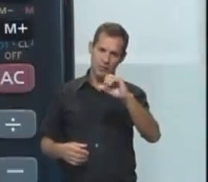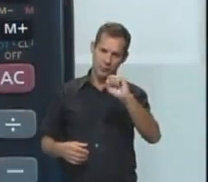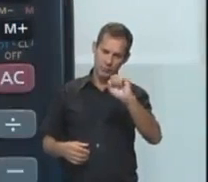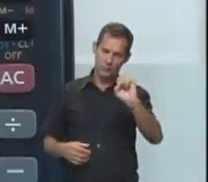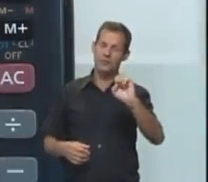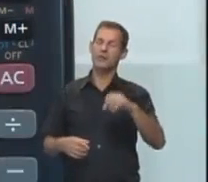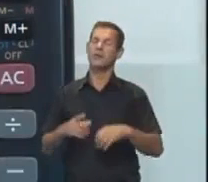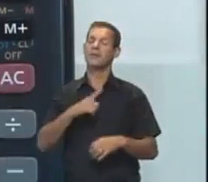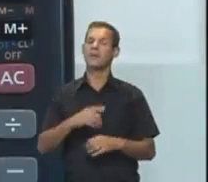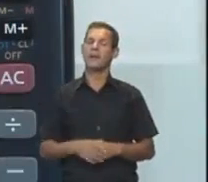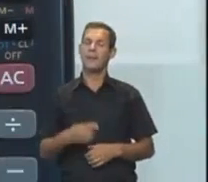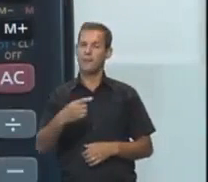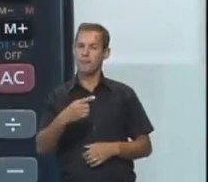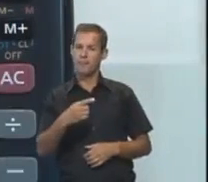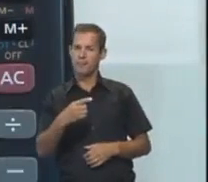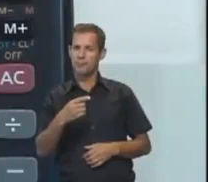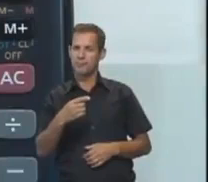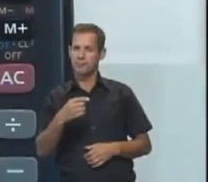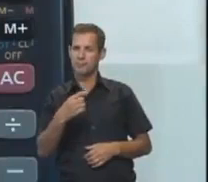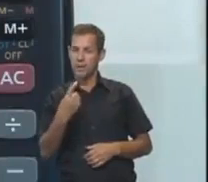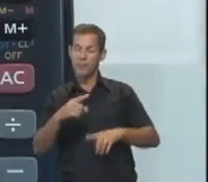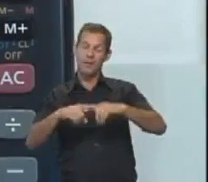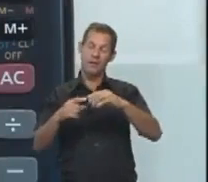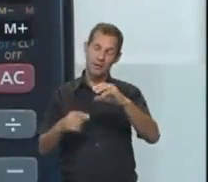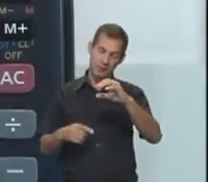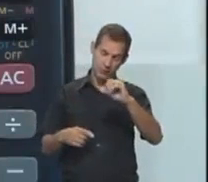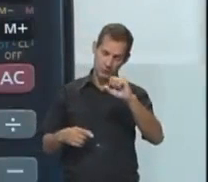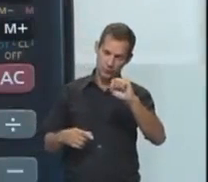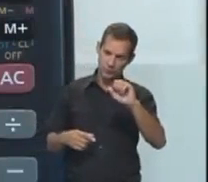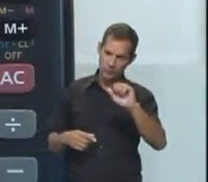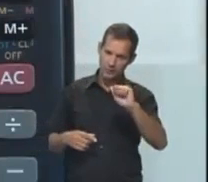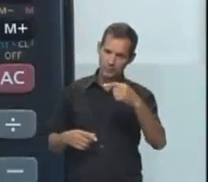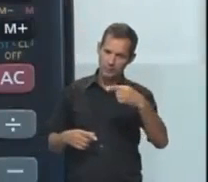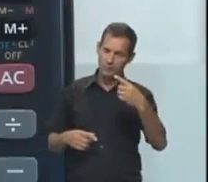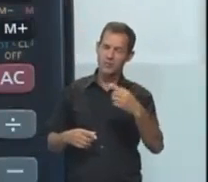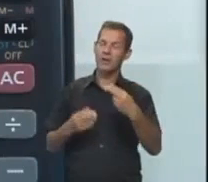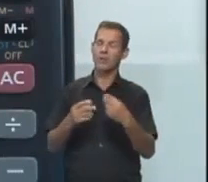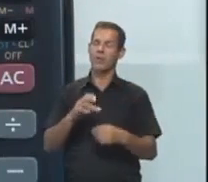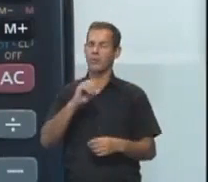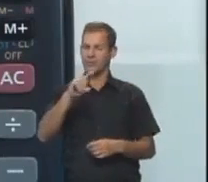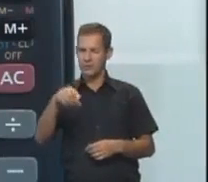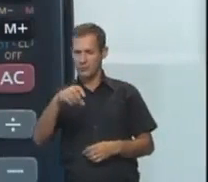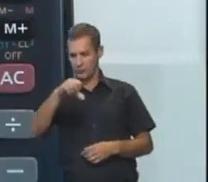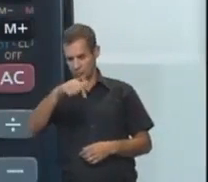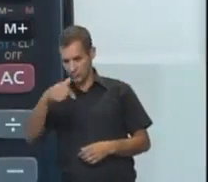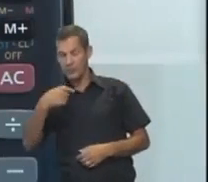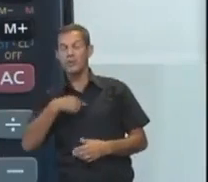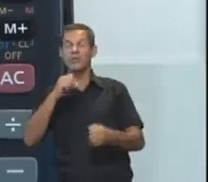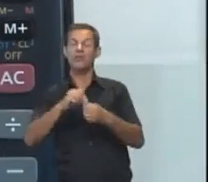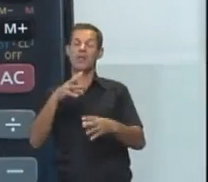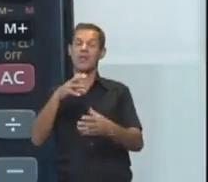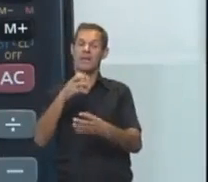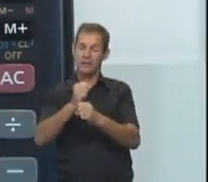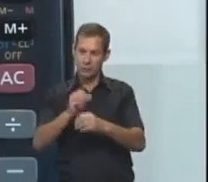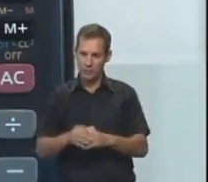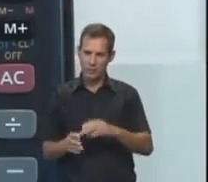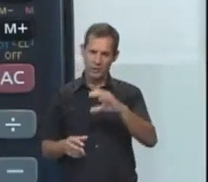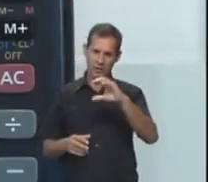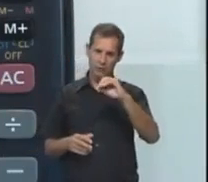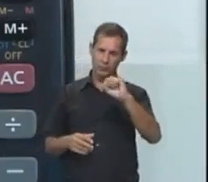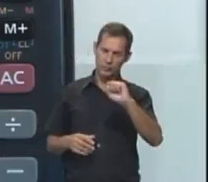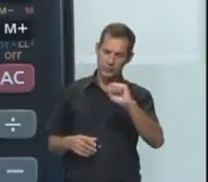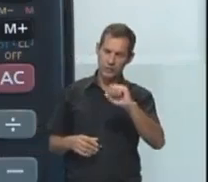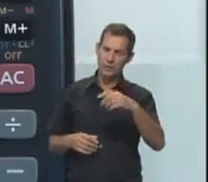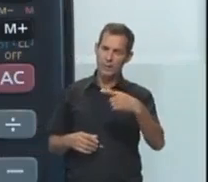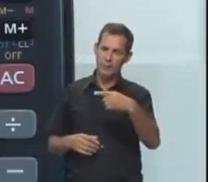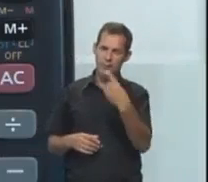tenho cosseno a menos 1. Esse cosseno a menos 1 ele é igual a 0,92. Então, o que eu vou fazer? Eu vou calcular o cosseno a menos 1